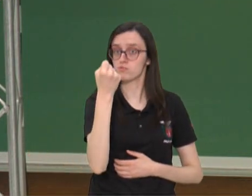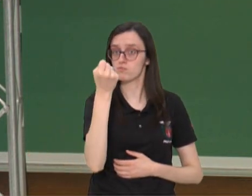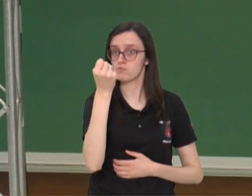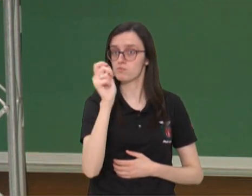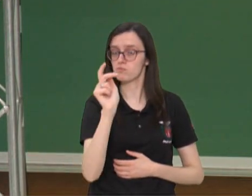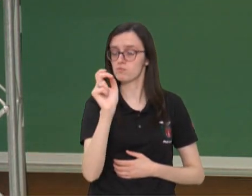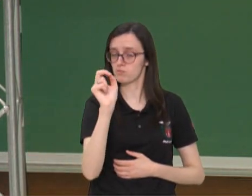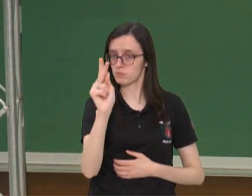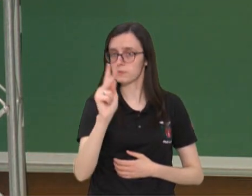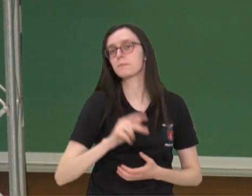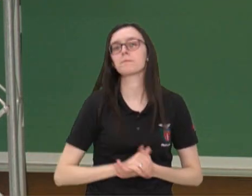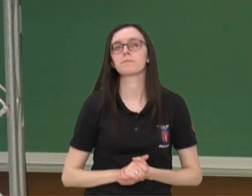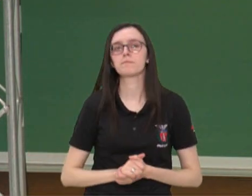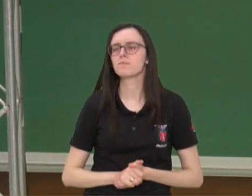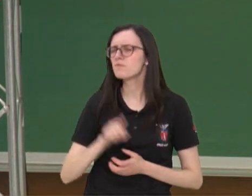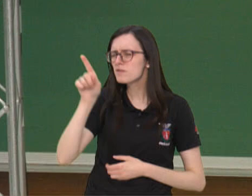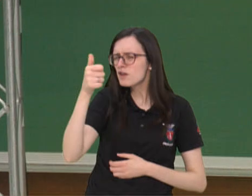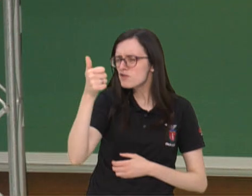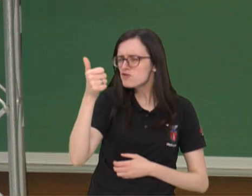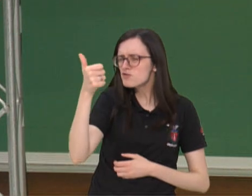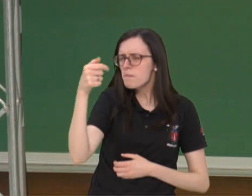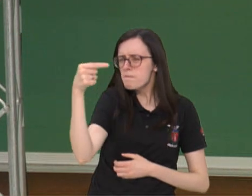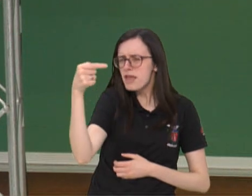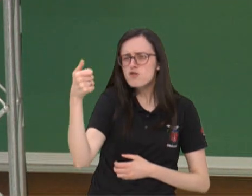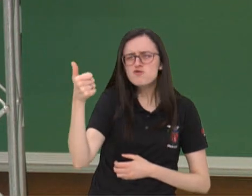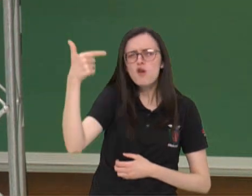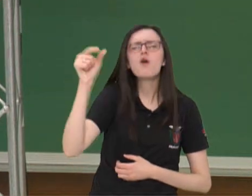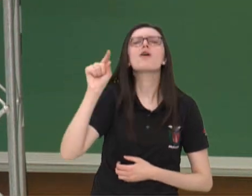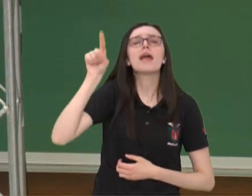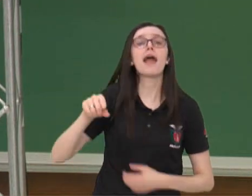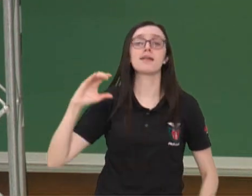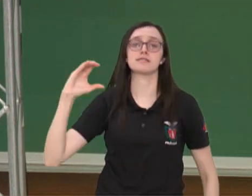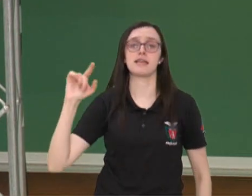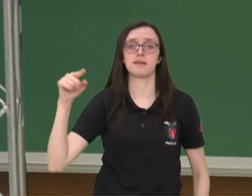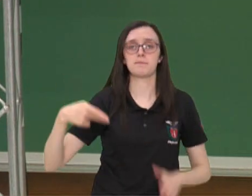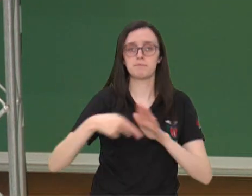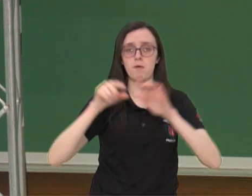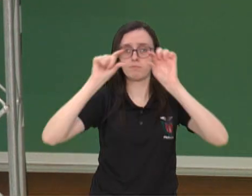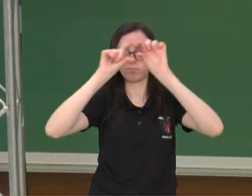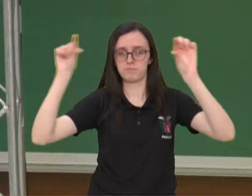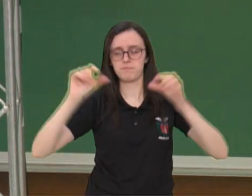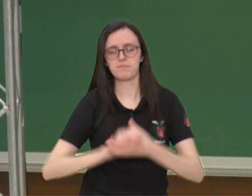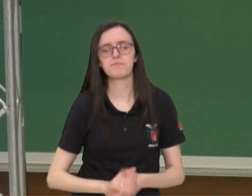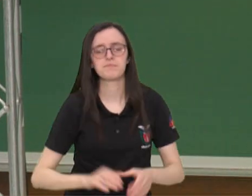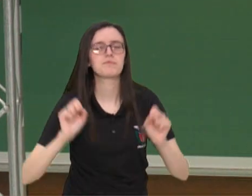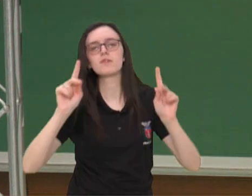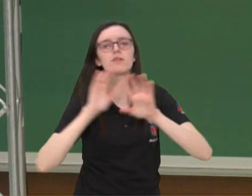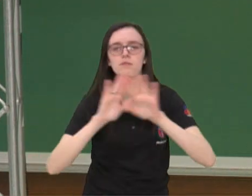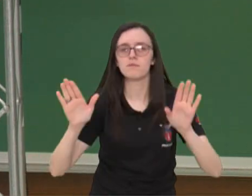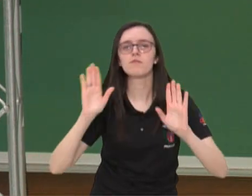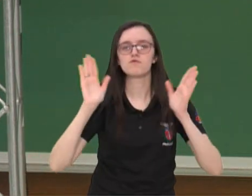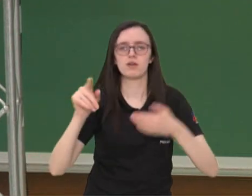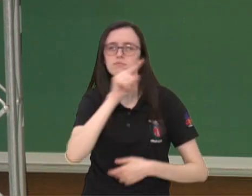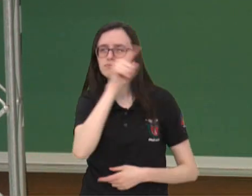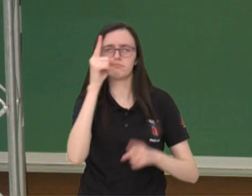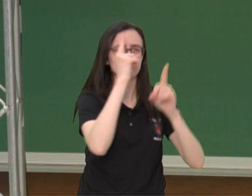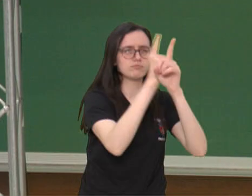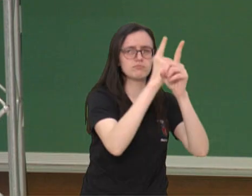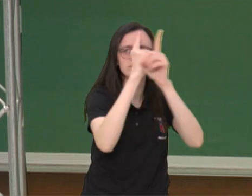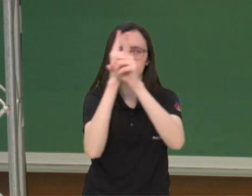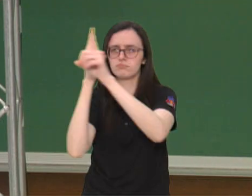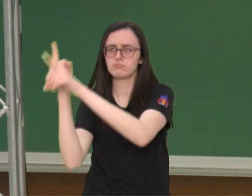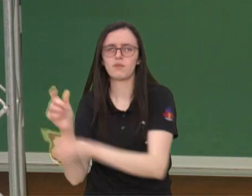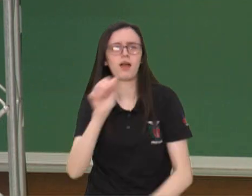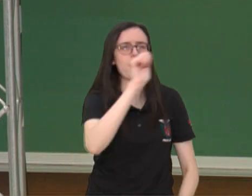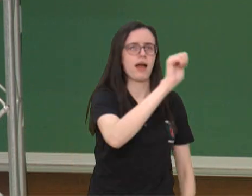na função f. E menos 12 é o coeficiente C da função f. Aí agora com o coeficiente A, B e C